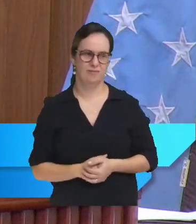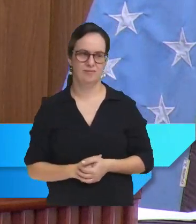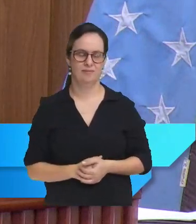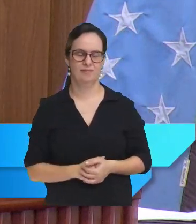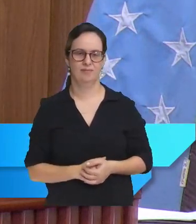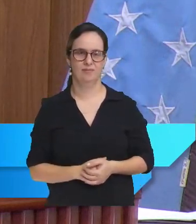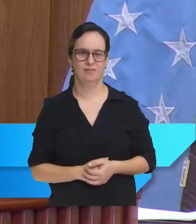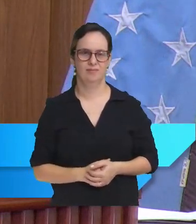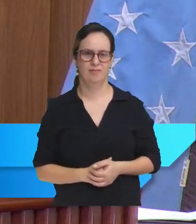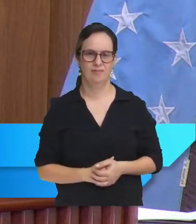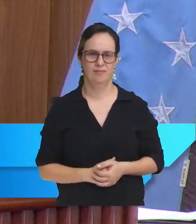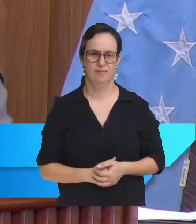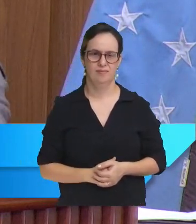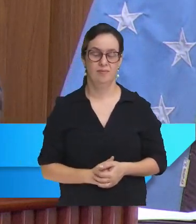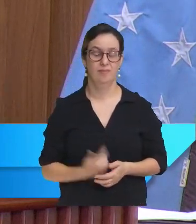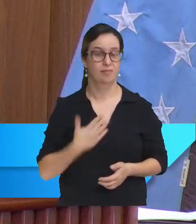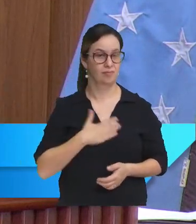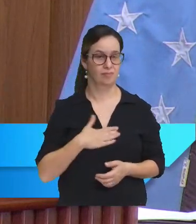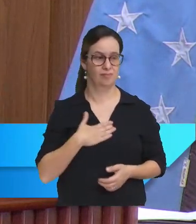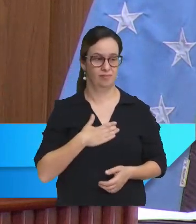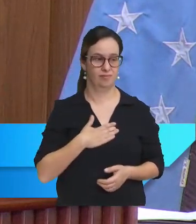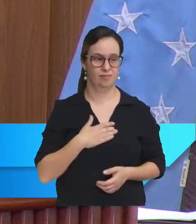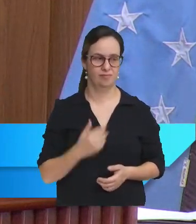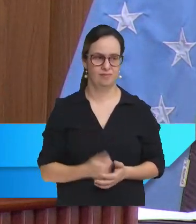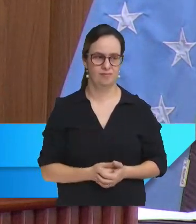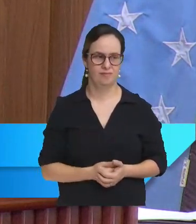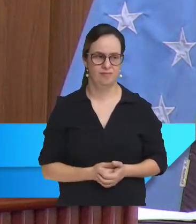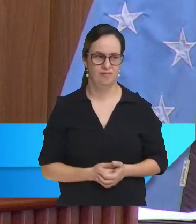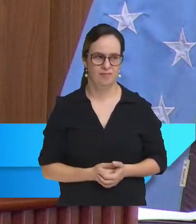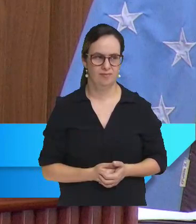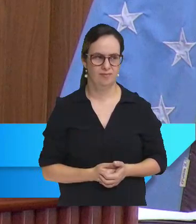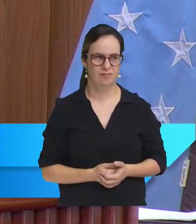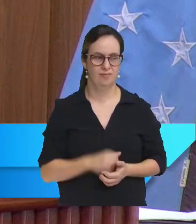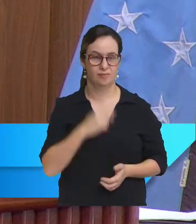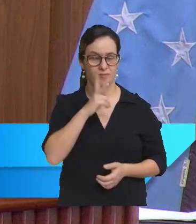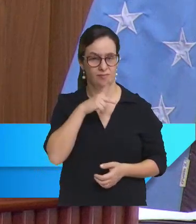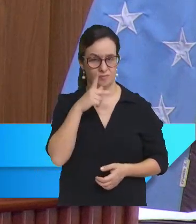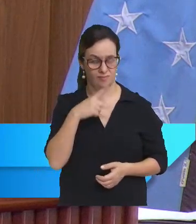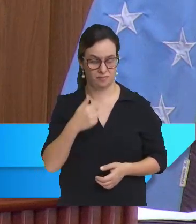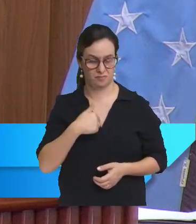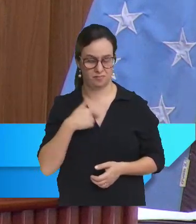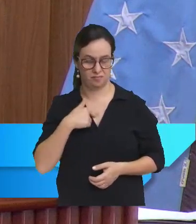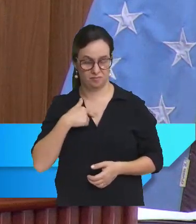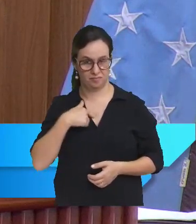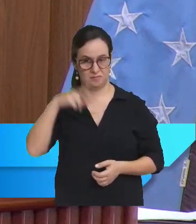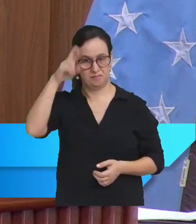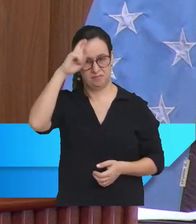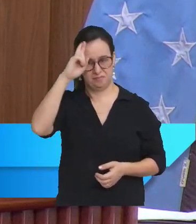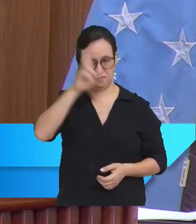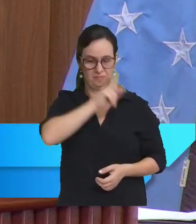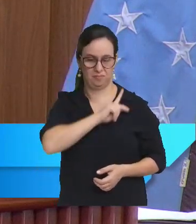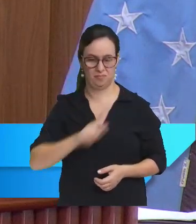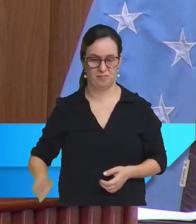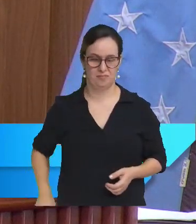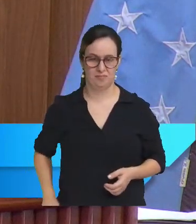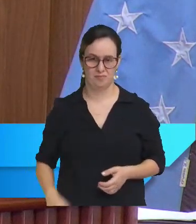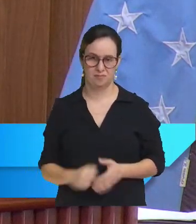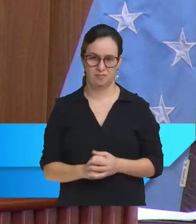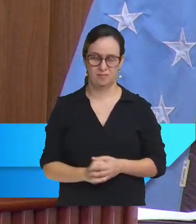como presidente da Frente Parlamentar pelo Desenvolvimento e Empreendedorismo do município de Assis,